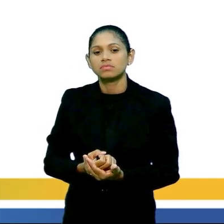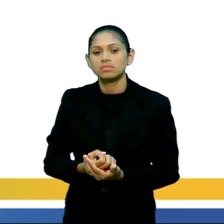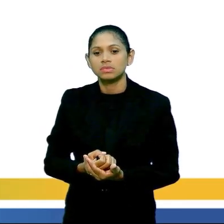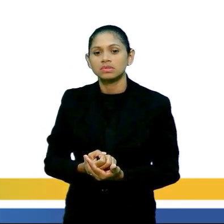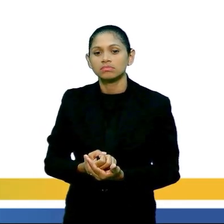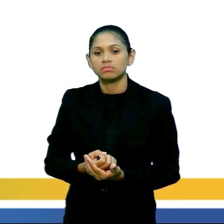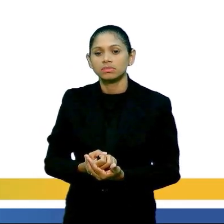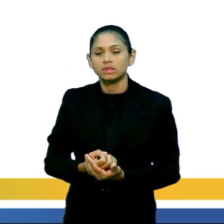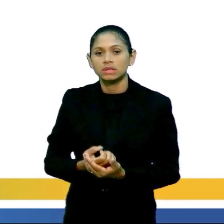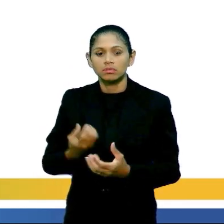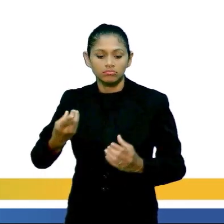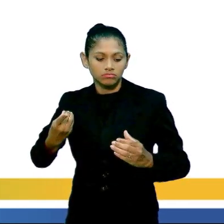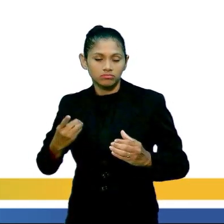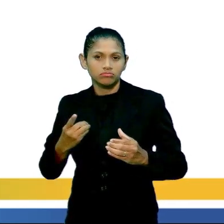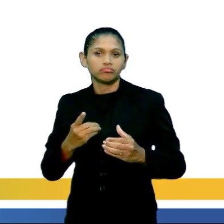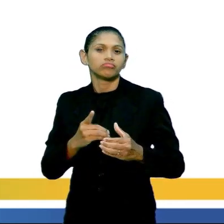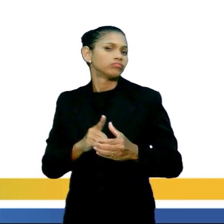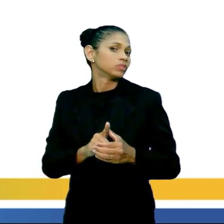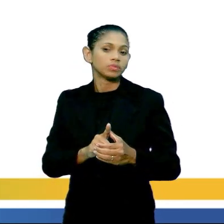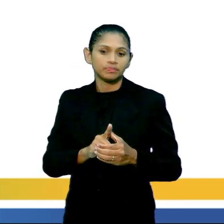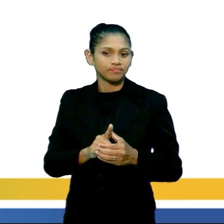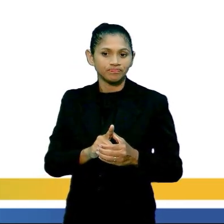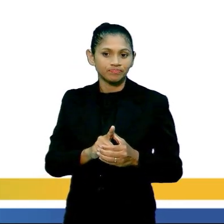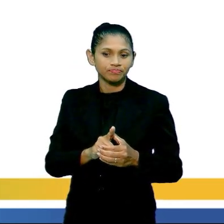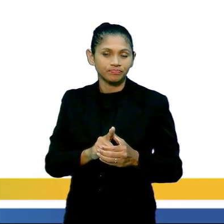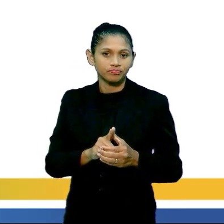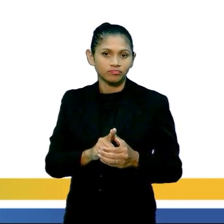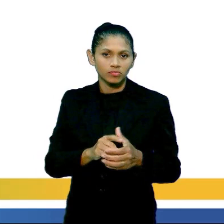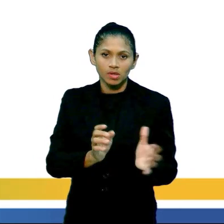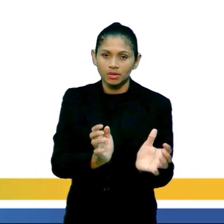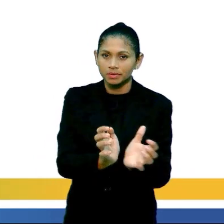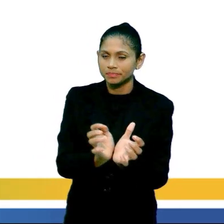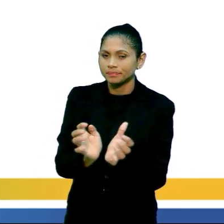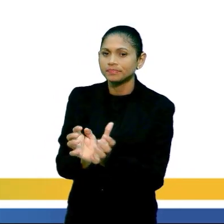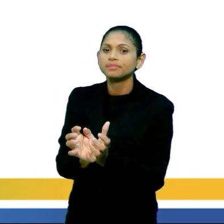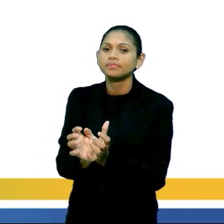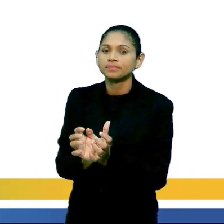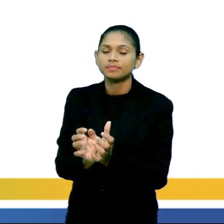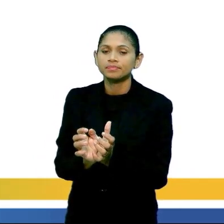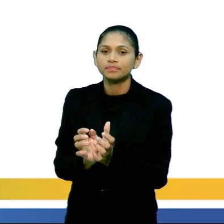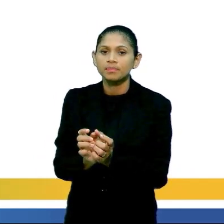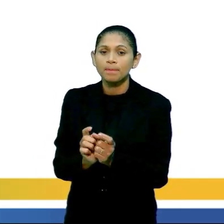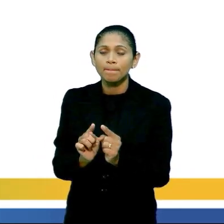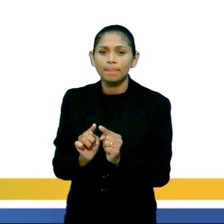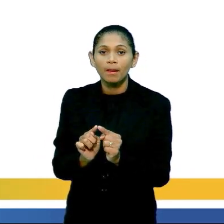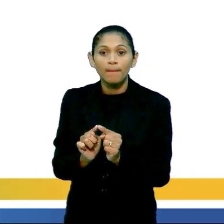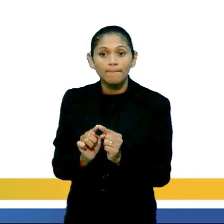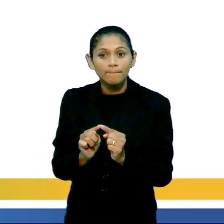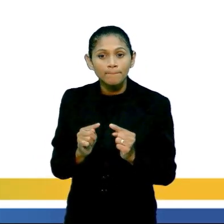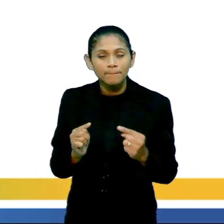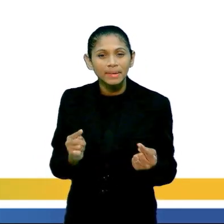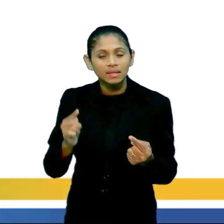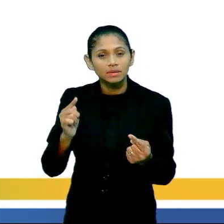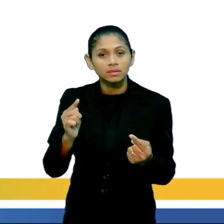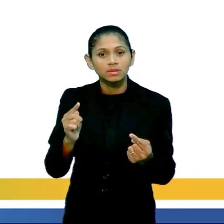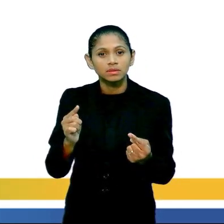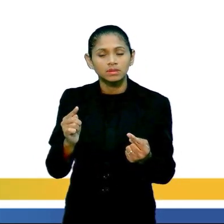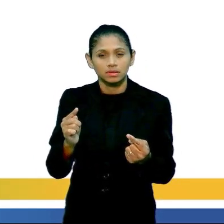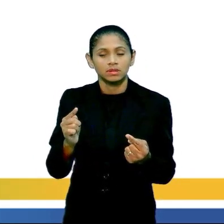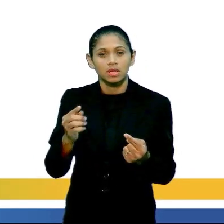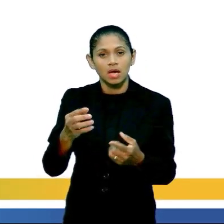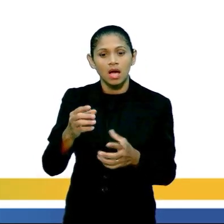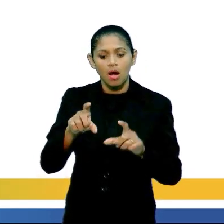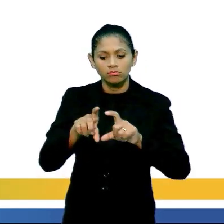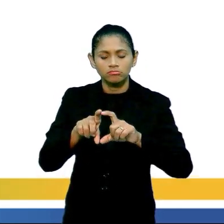não pertence a nenhum grupo. Mas observe que o que o enunciador quer saber é sobre a expressão mala